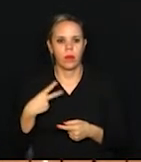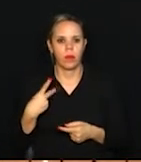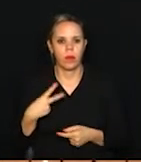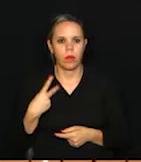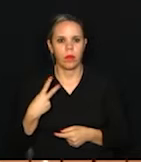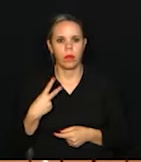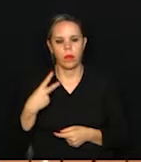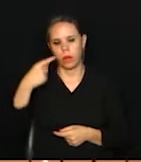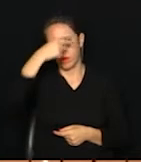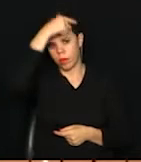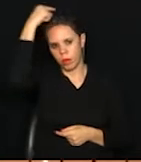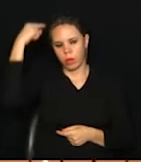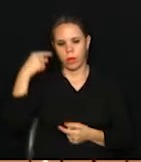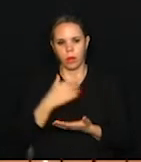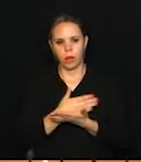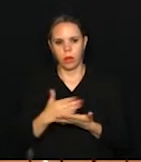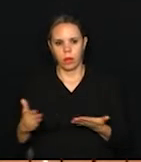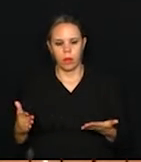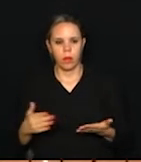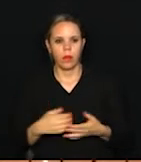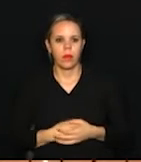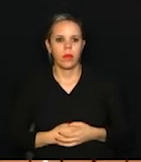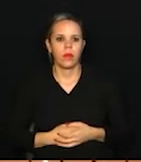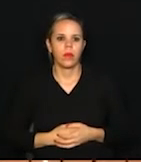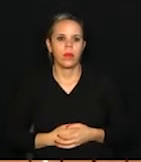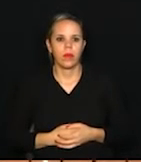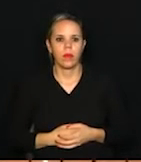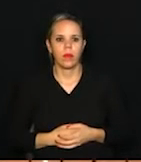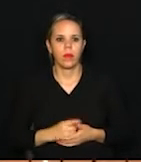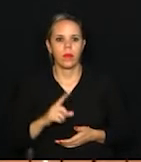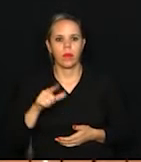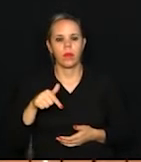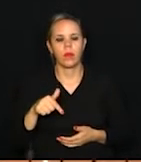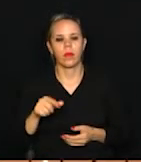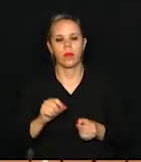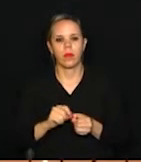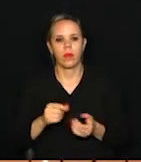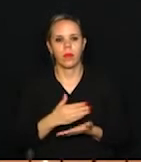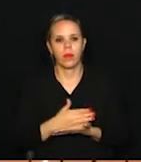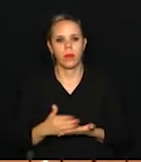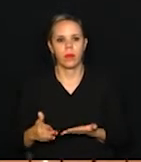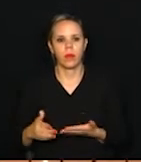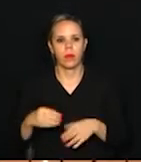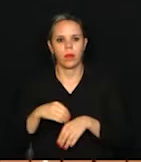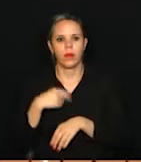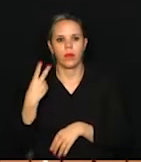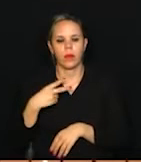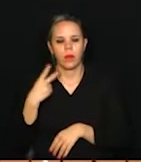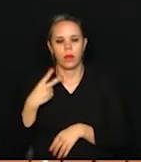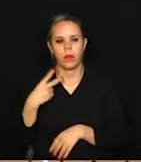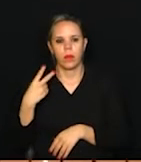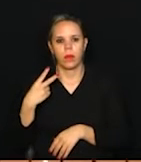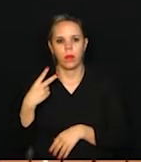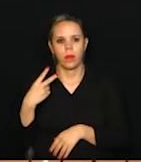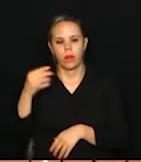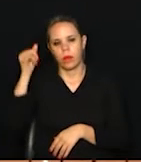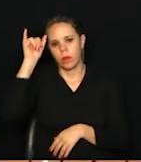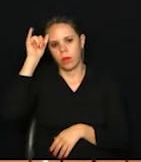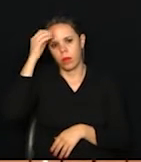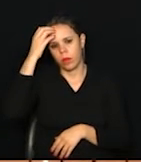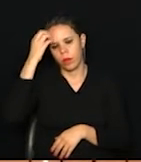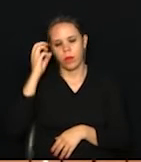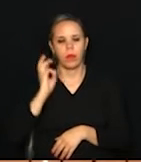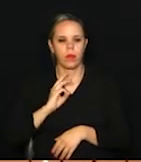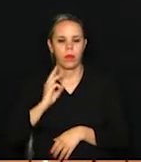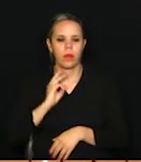Paulo Gaspar, para que faça suas considerações iniciais. Depois nós faremos, passaremos para o vereador Paulo Búfalo e para o